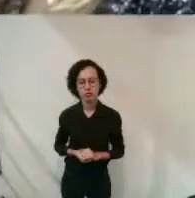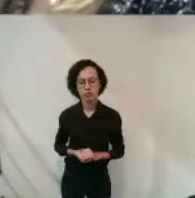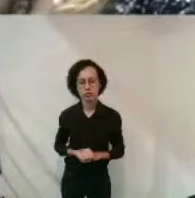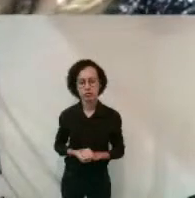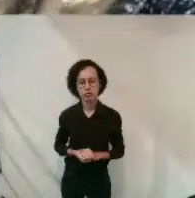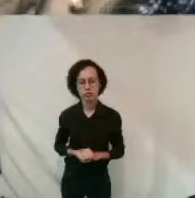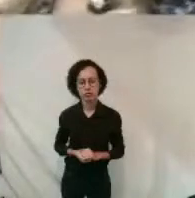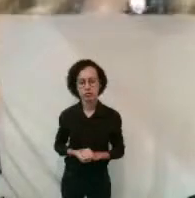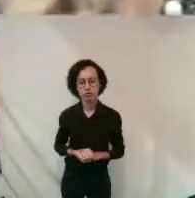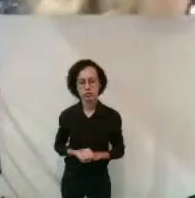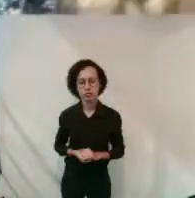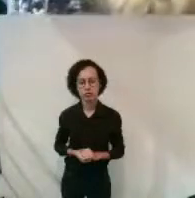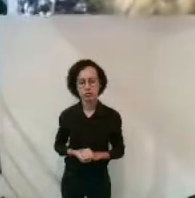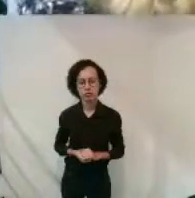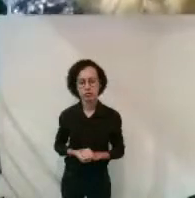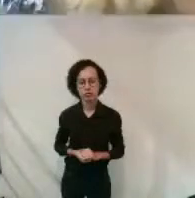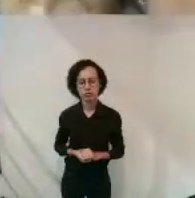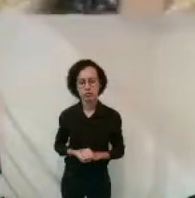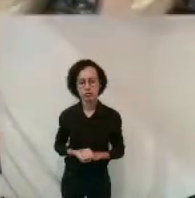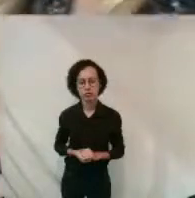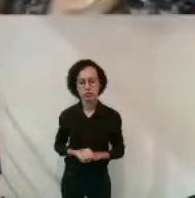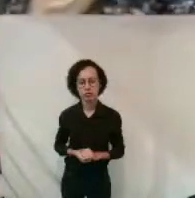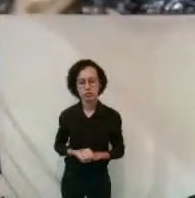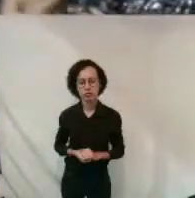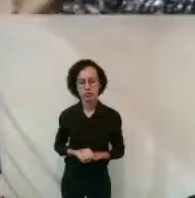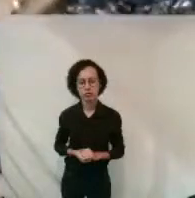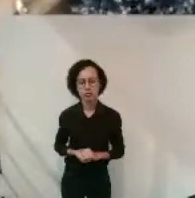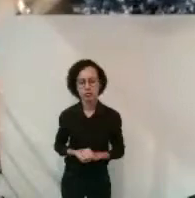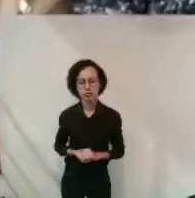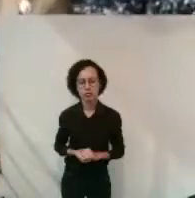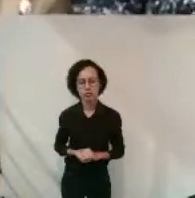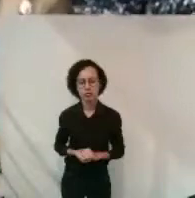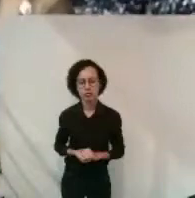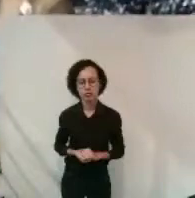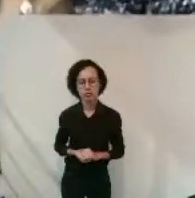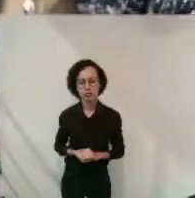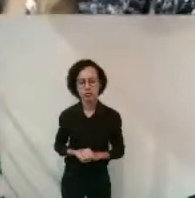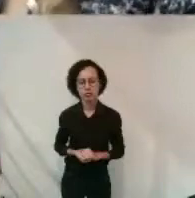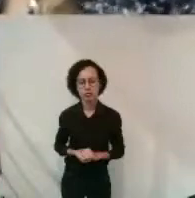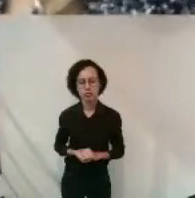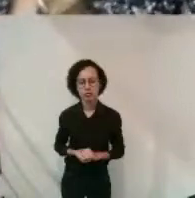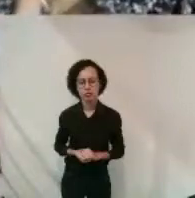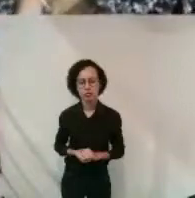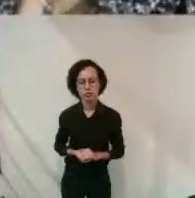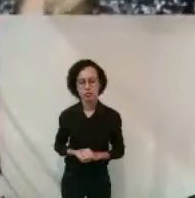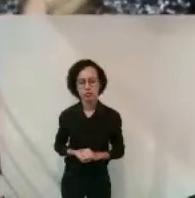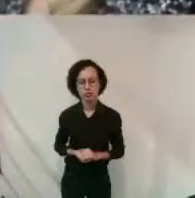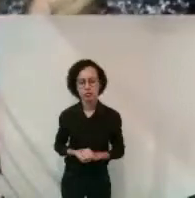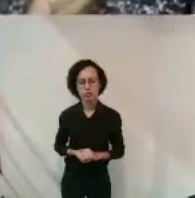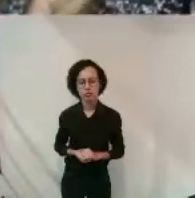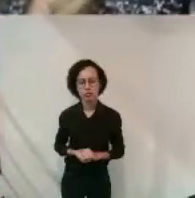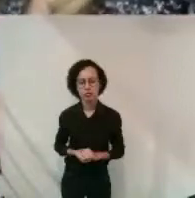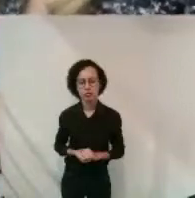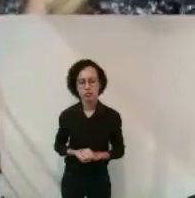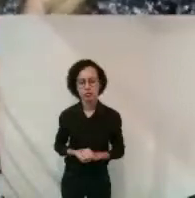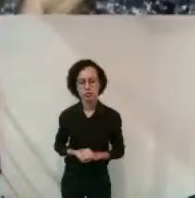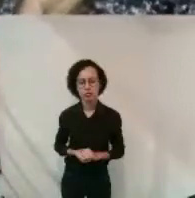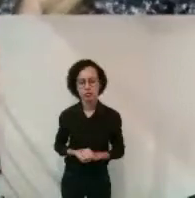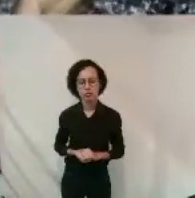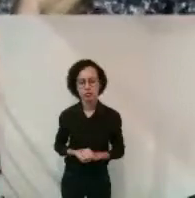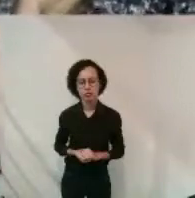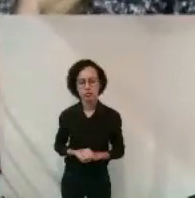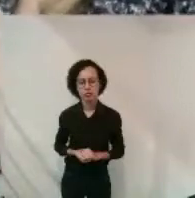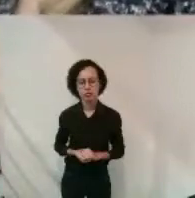logística reversa. São outros instrumentos da Política Nacional de Resíduos Sólidos e, dada a sua importância, serão abordados pelos outros colegas de